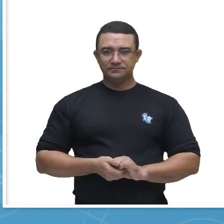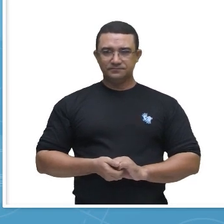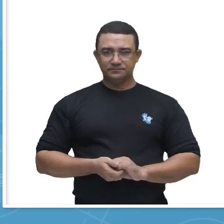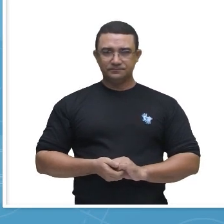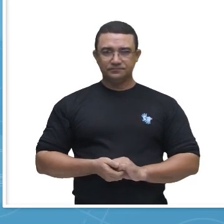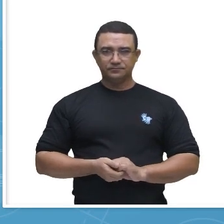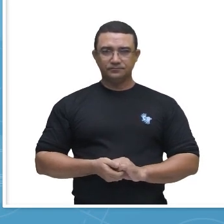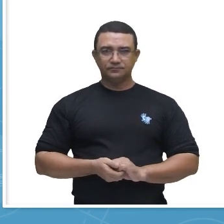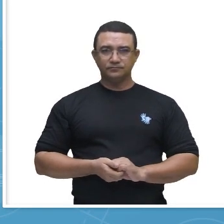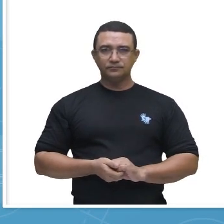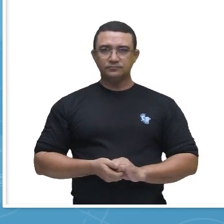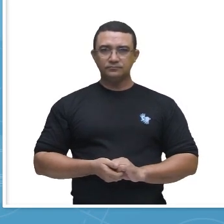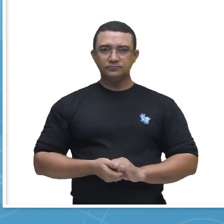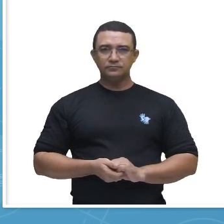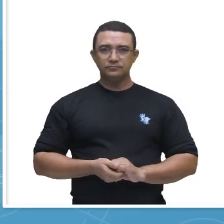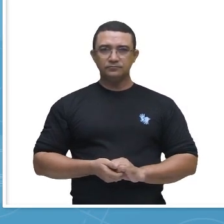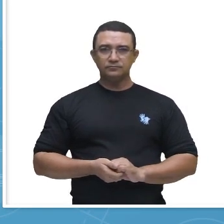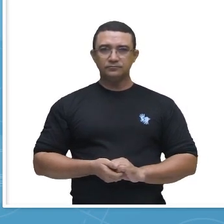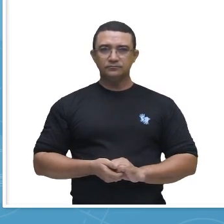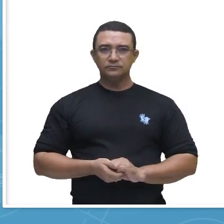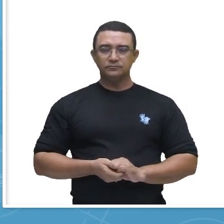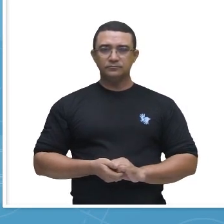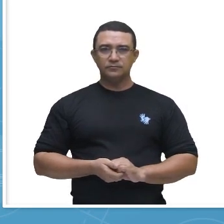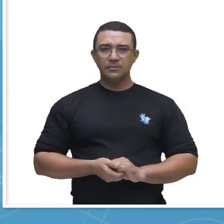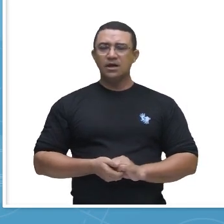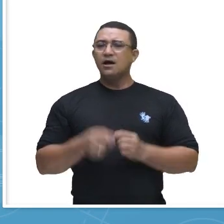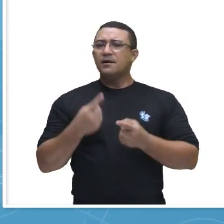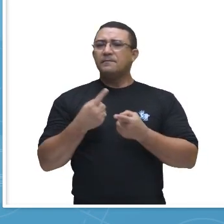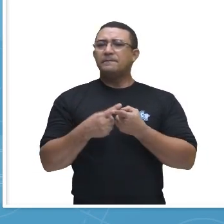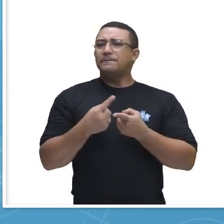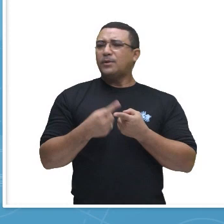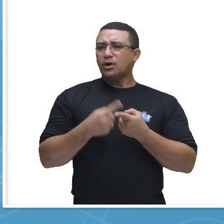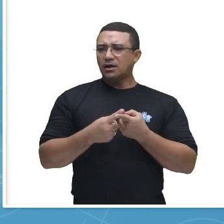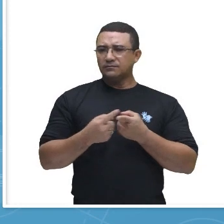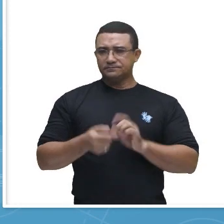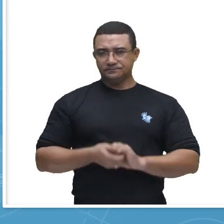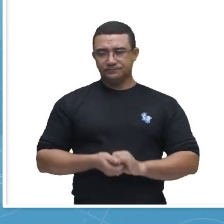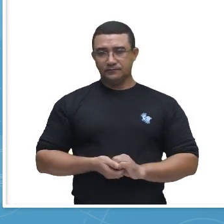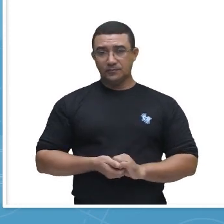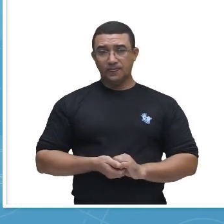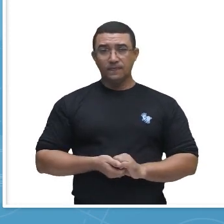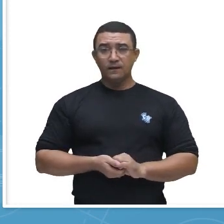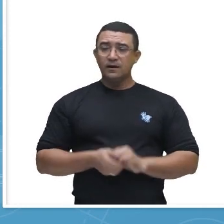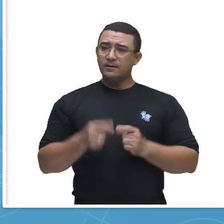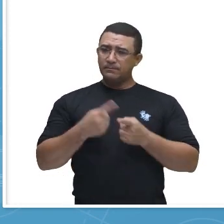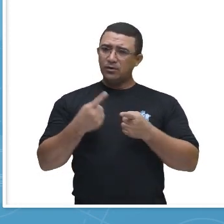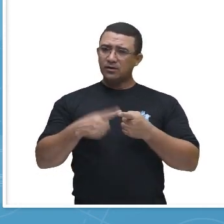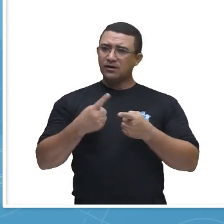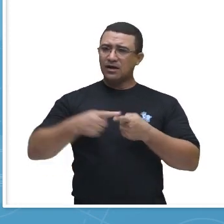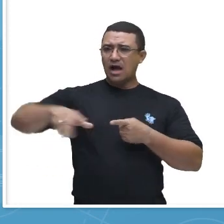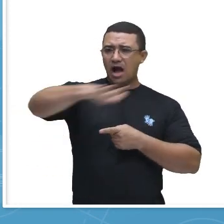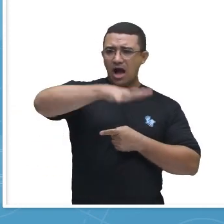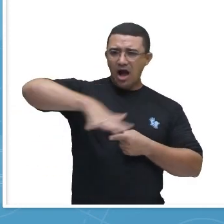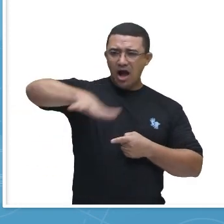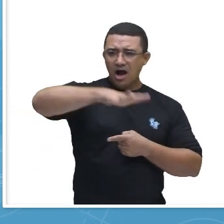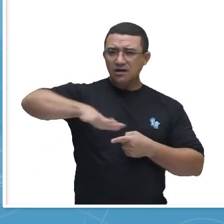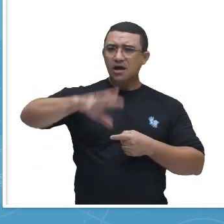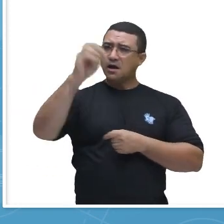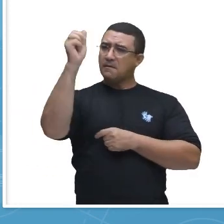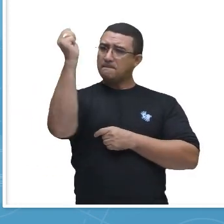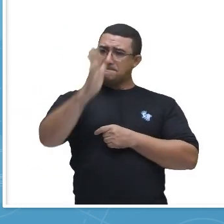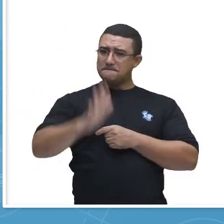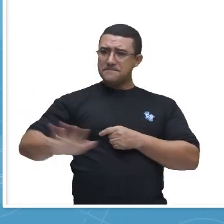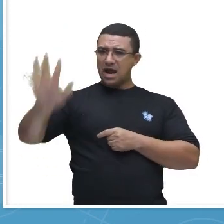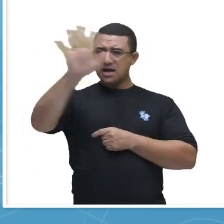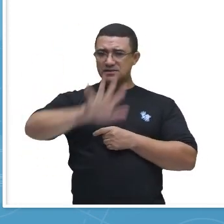do sul, né? Aí vem a pergunta, por quê, né? Porque, gente, a maior parte do território brasileiro, ele está realmente